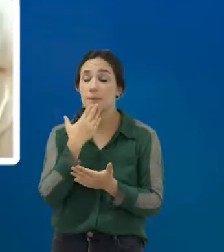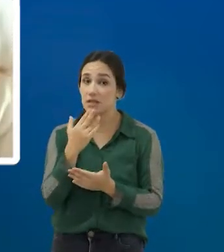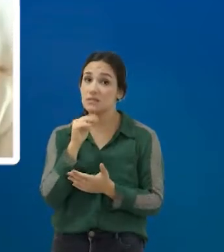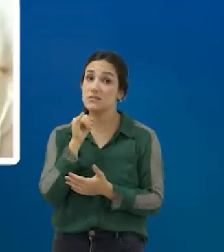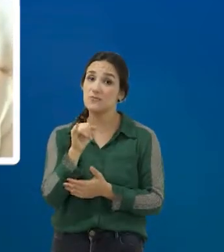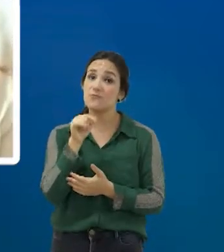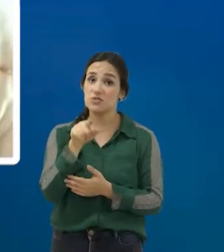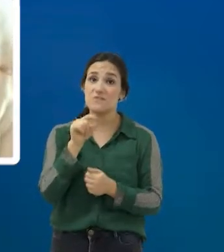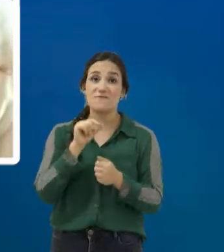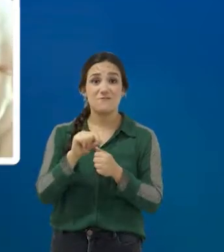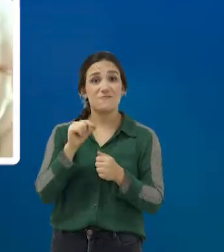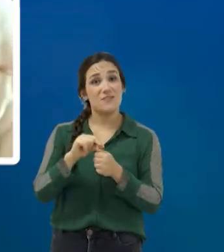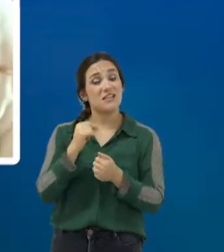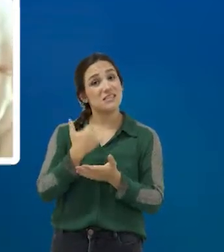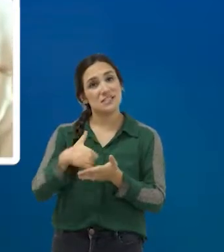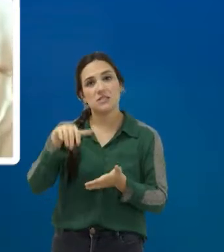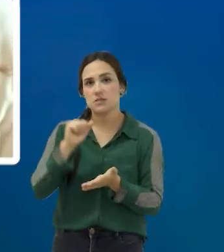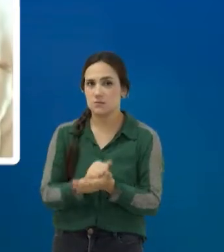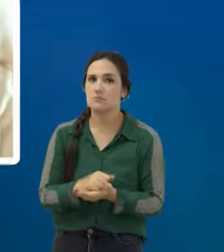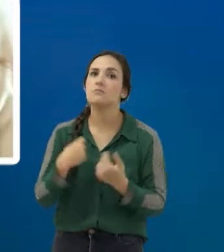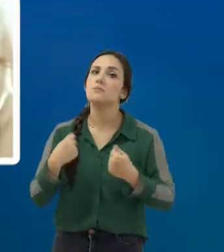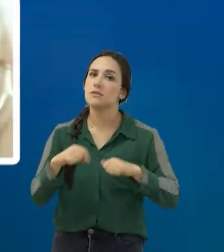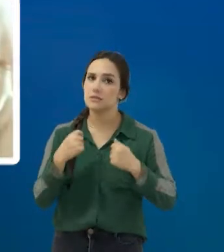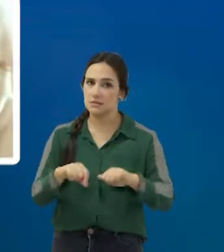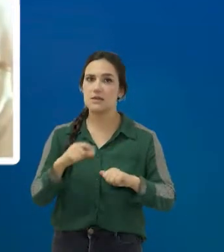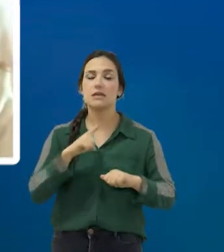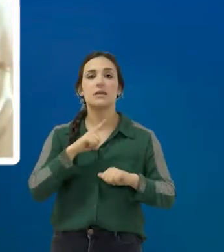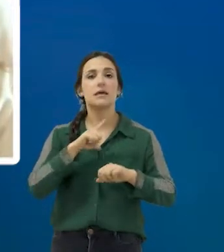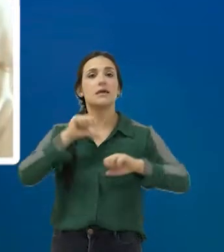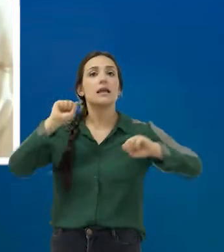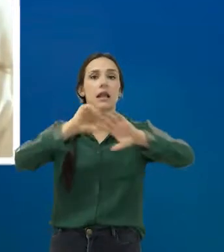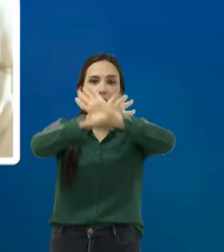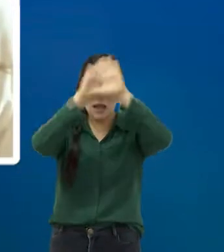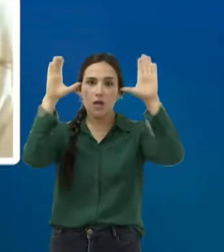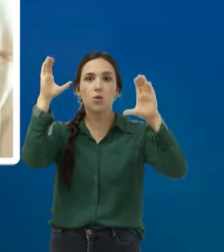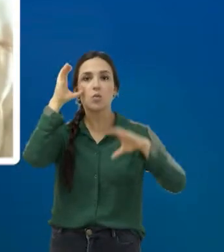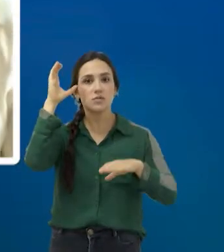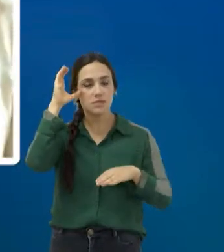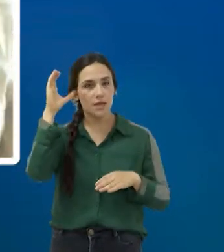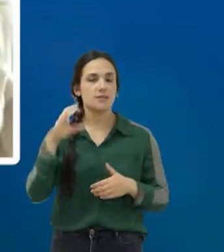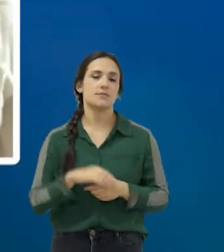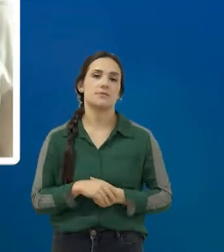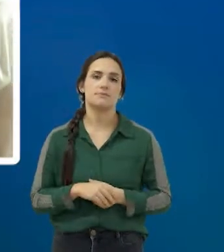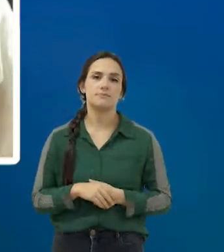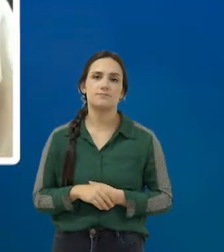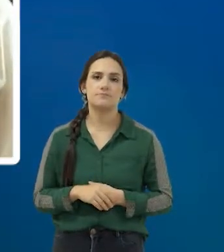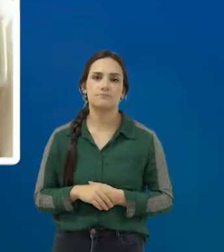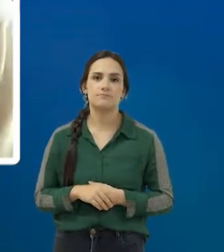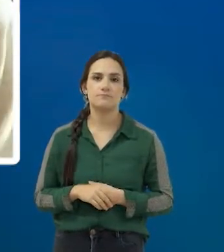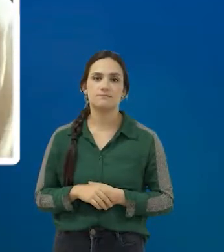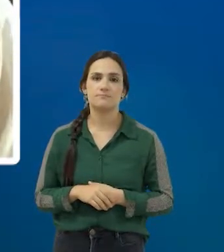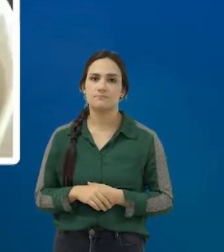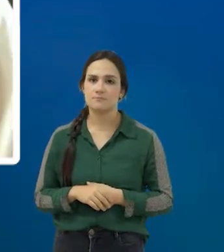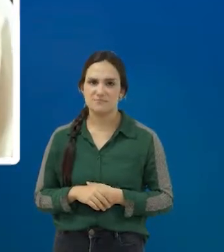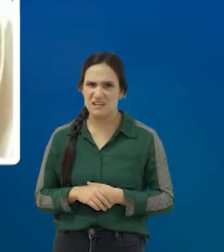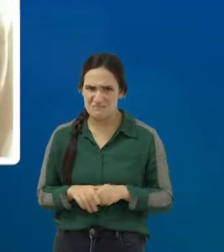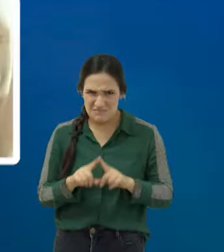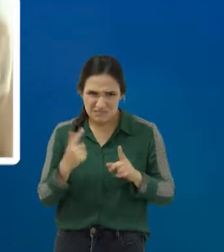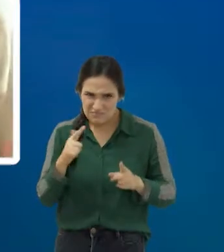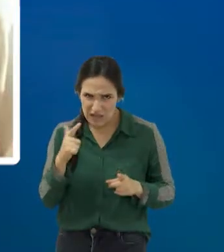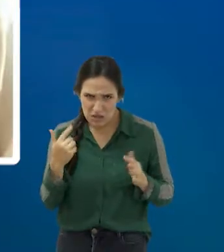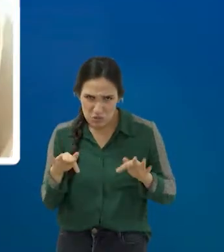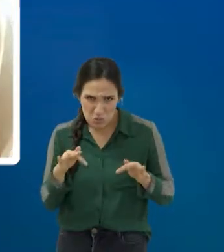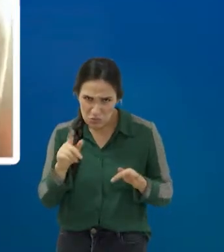que fizer o cadastro tem que ter plena consciência do ato dele. Marli, mas é importante conscientizar que não dói,